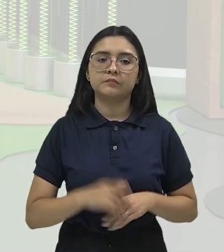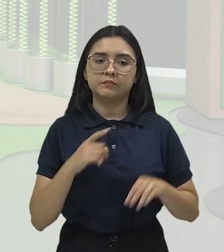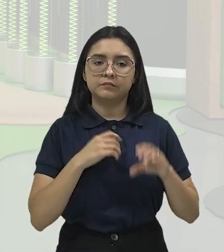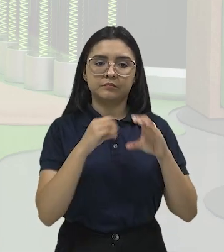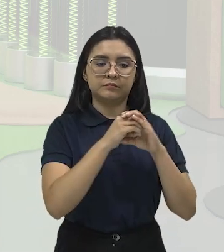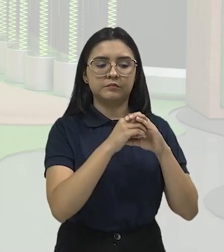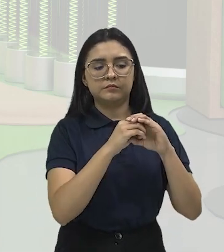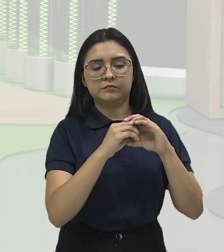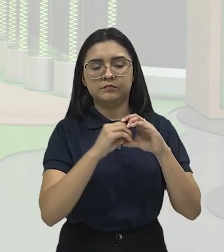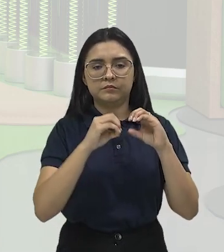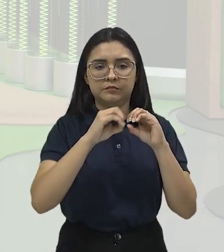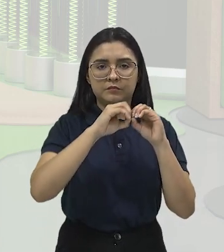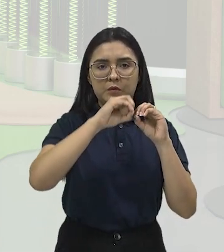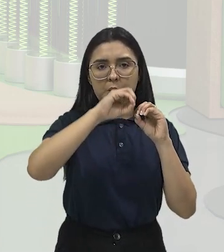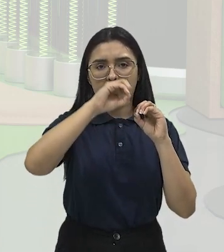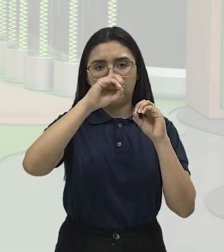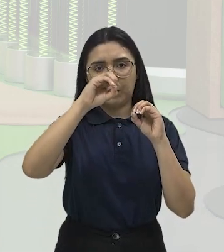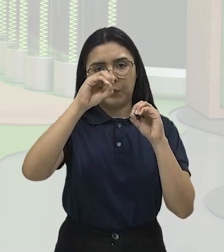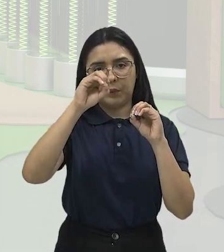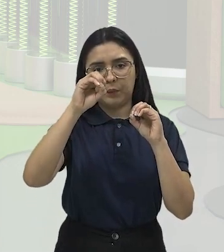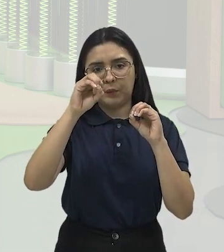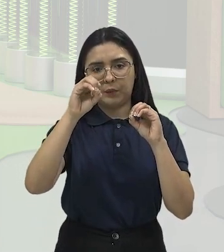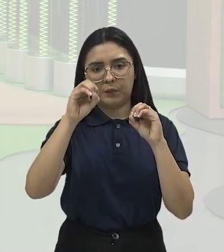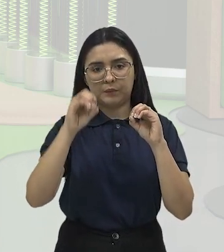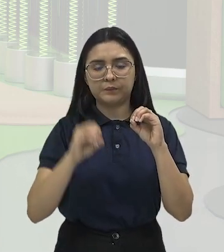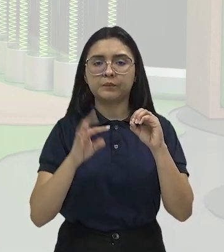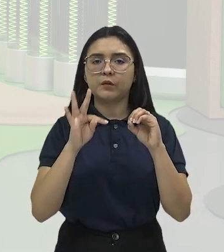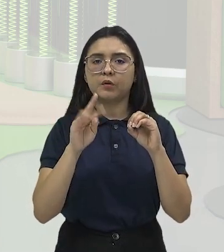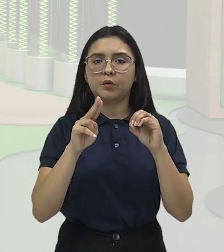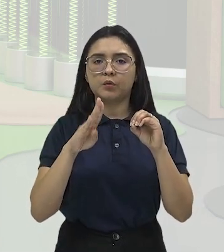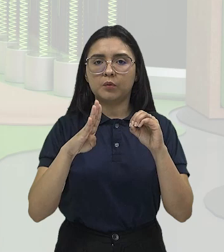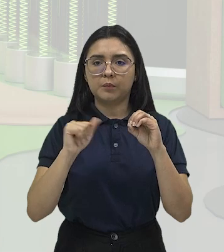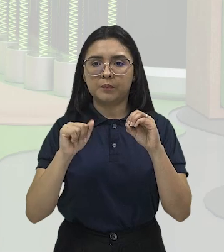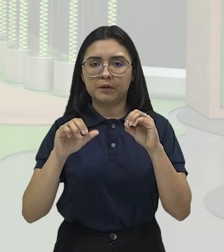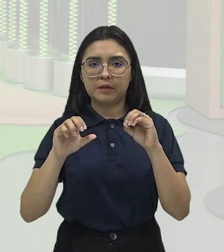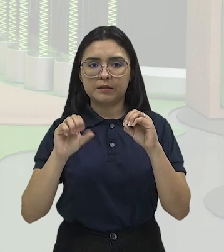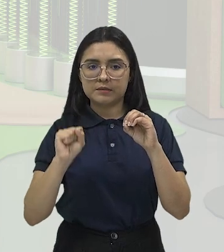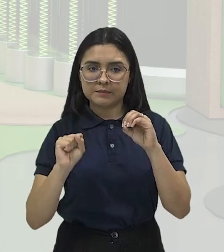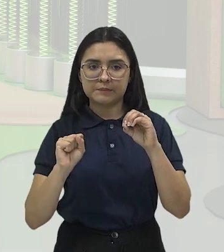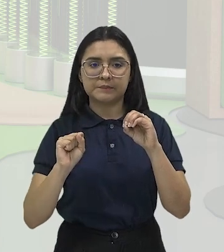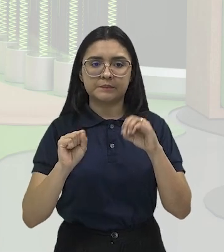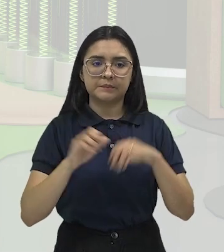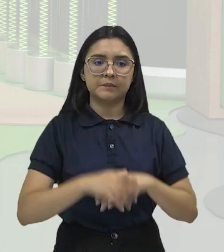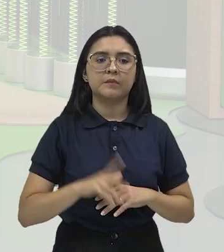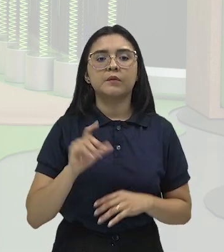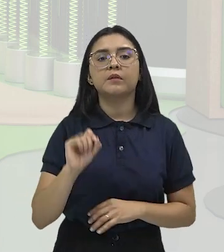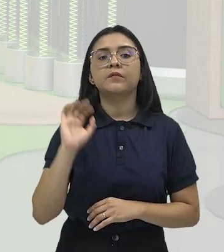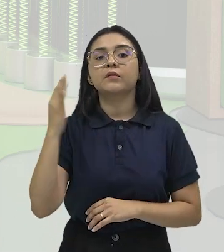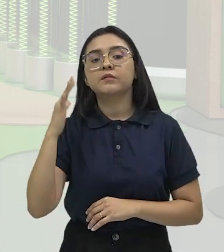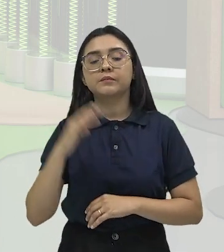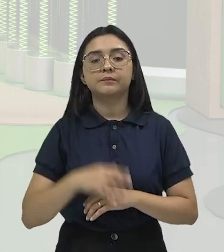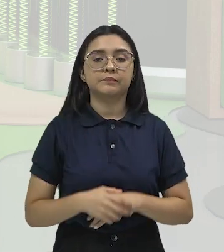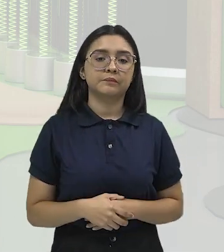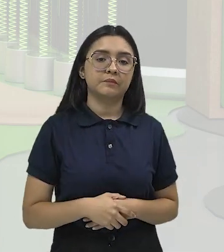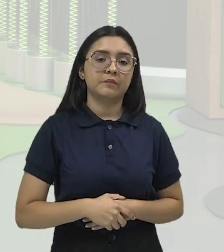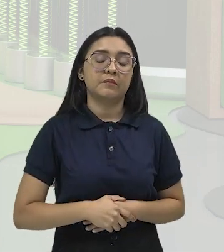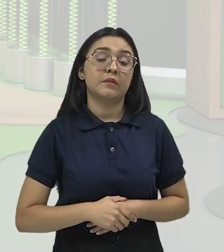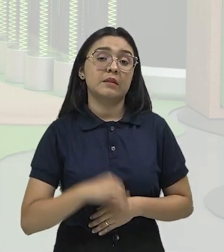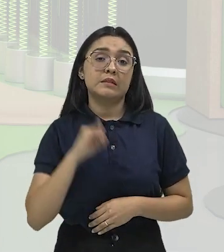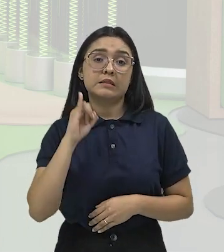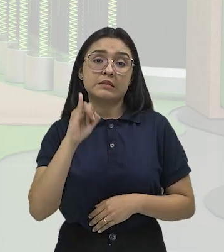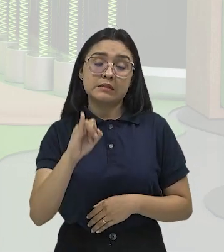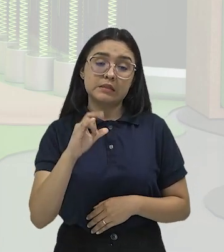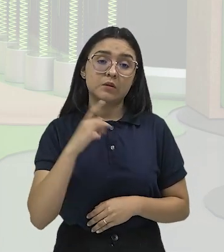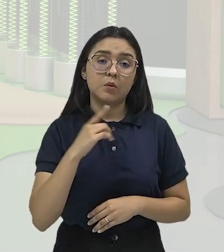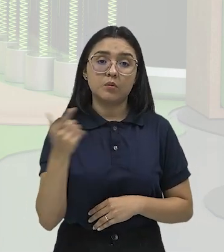Esse óvulo vai seguir pela trompa de Falópio, as tubas uterinas, tá? E aí, o que vai acontecer? Se ele chegar ali